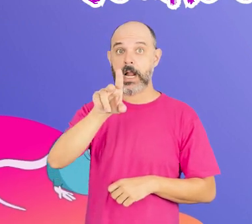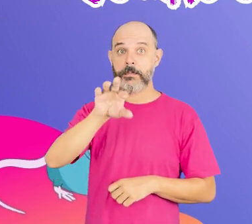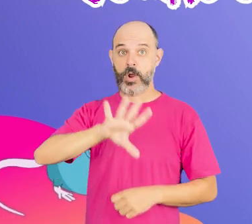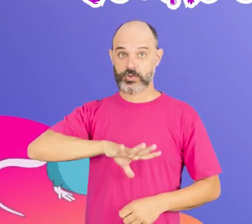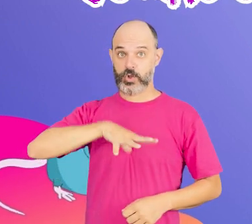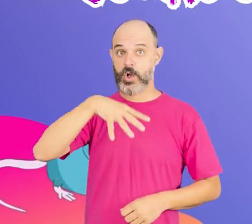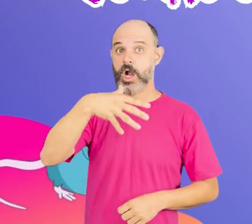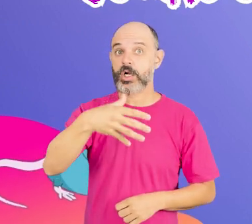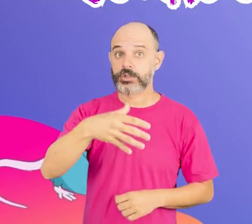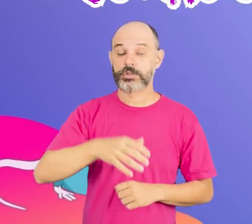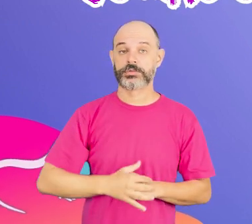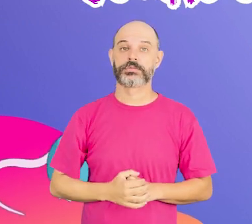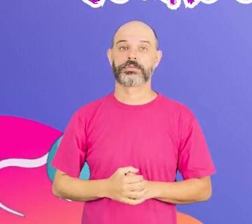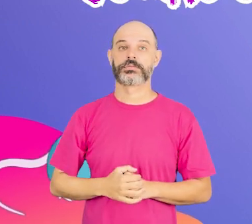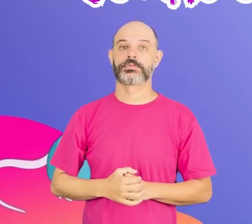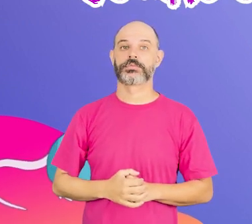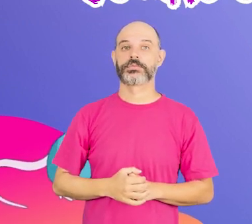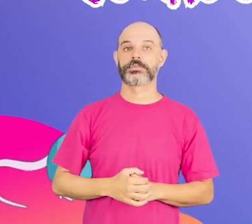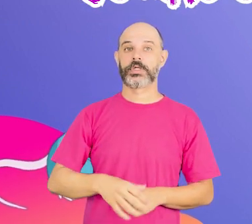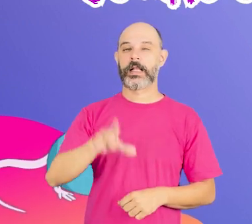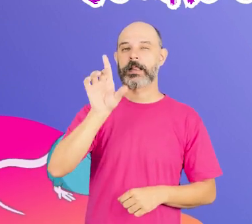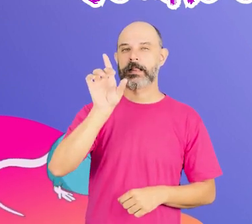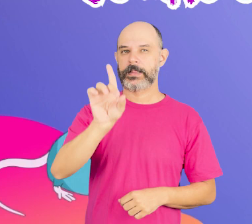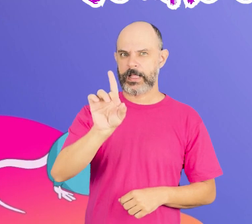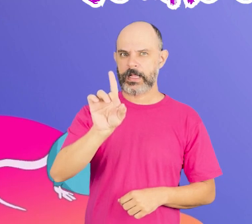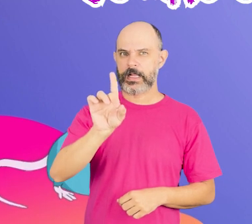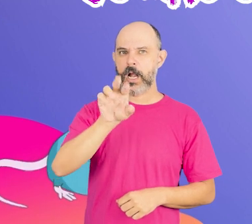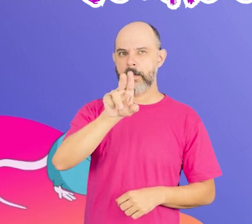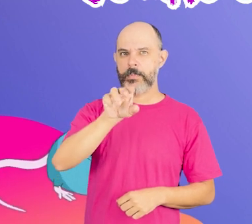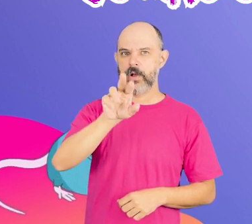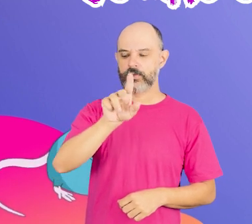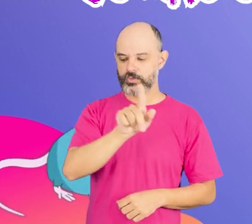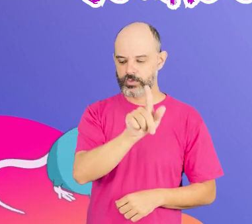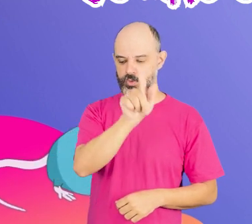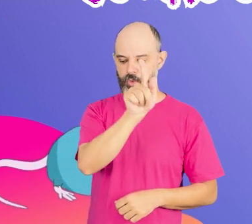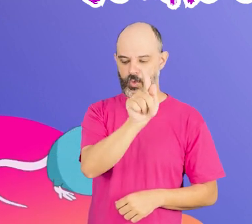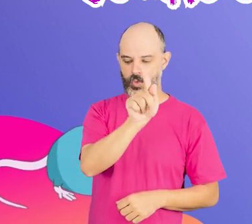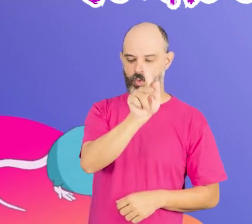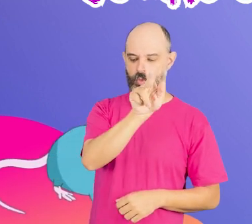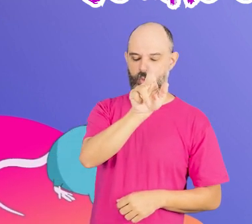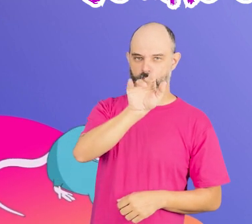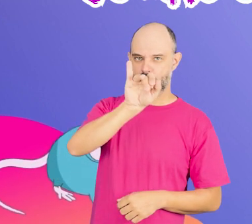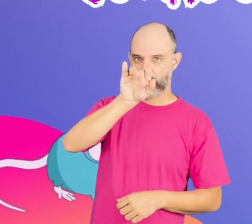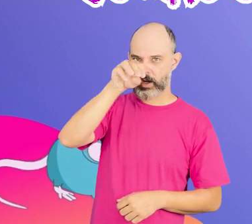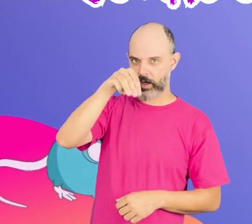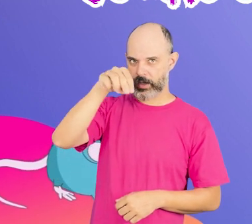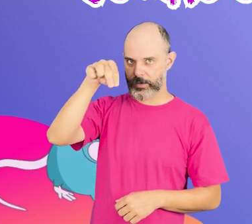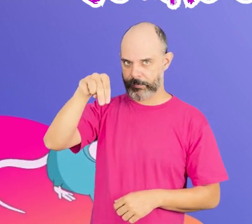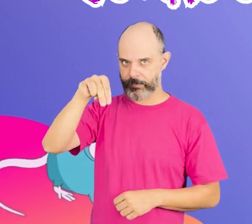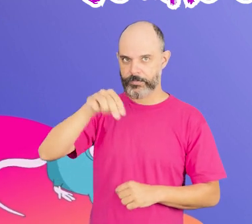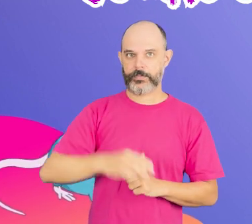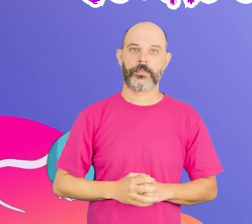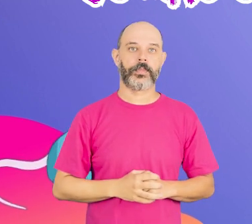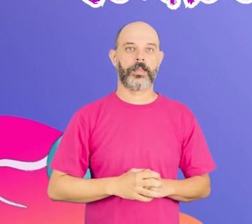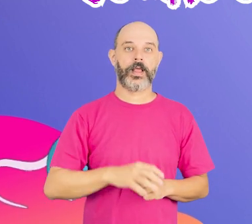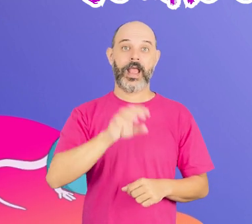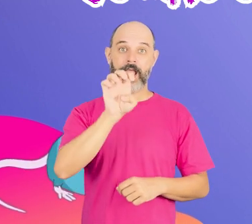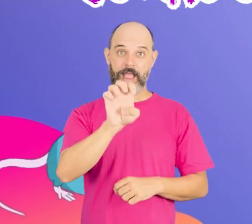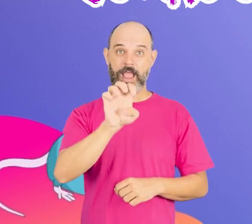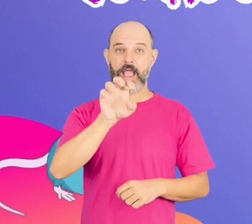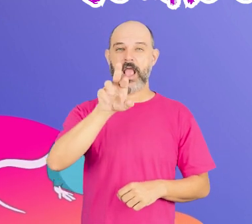irmãos corajosos. Alternativa D, irmãos Green. Alternativa E,